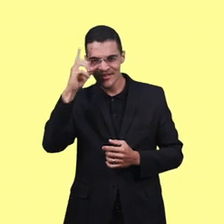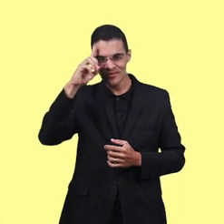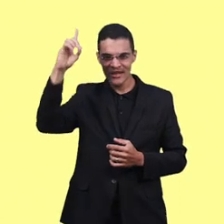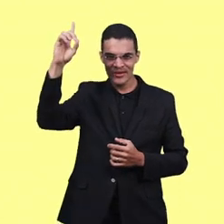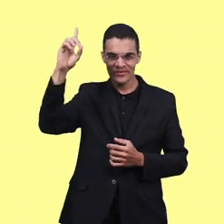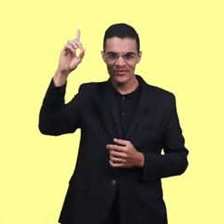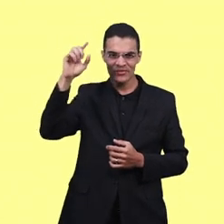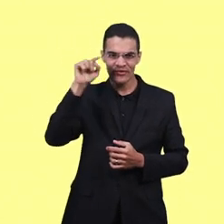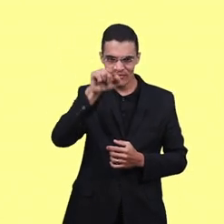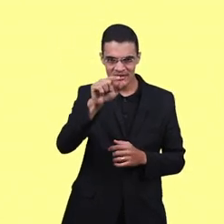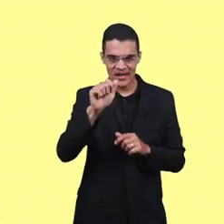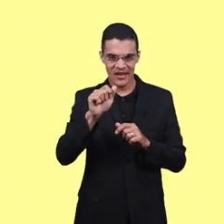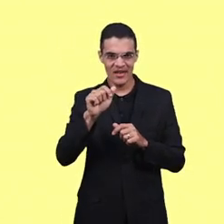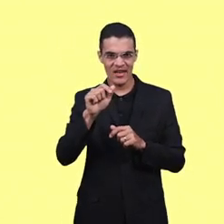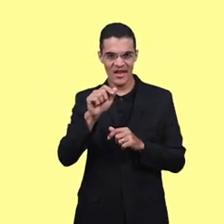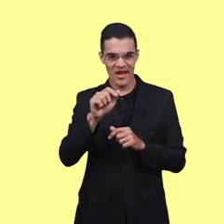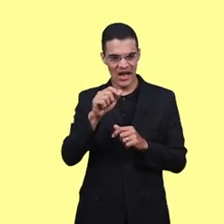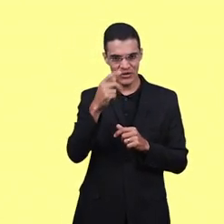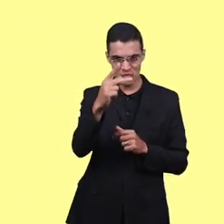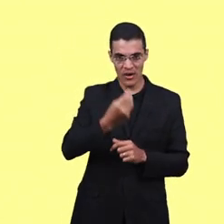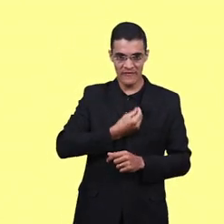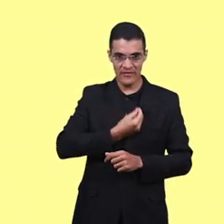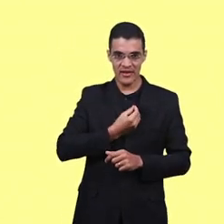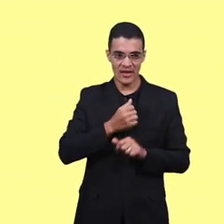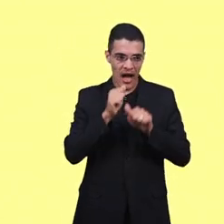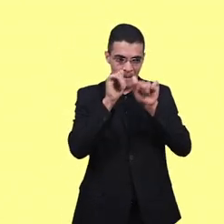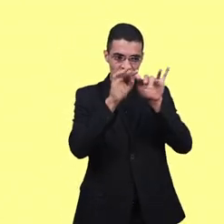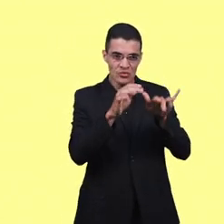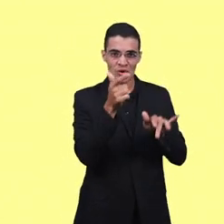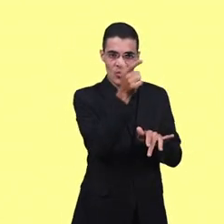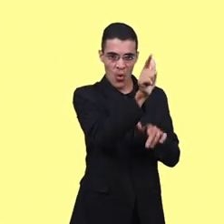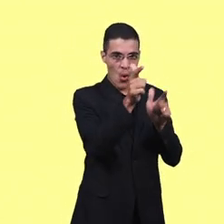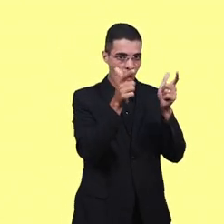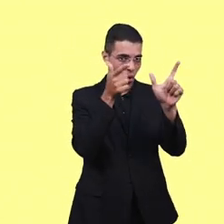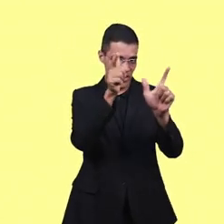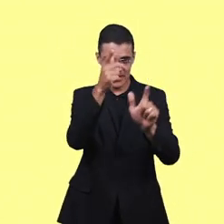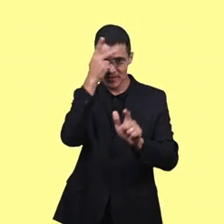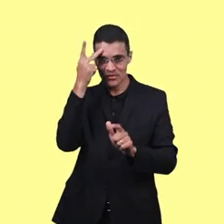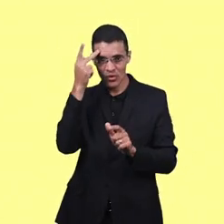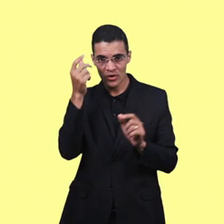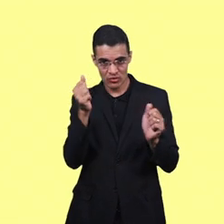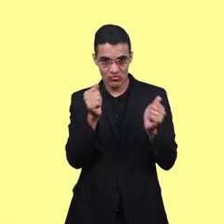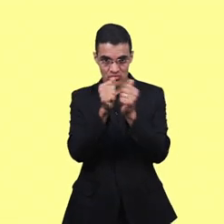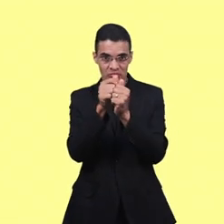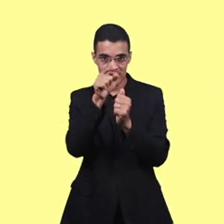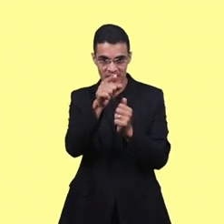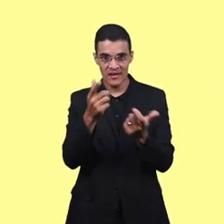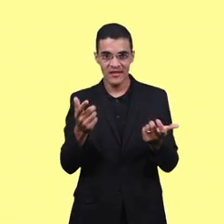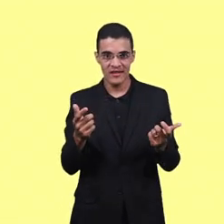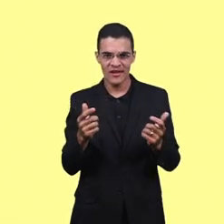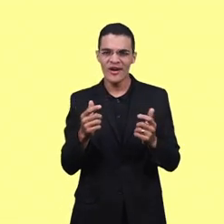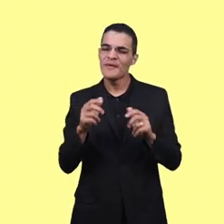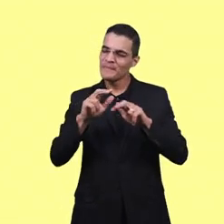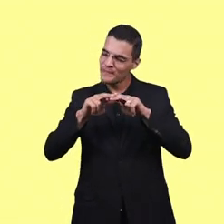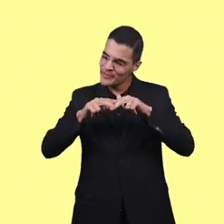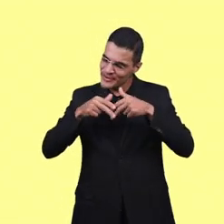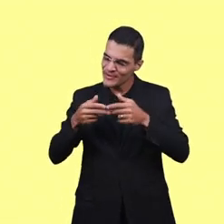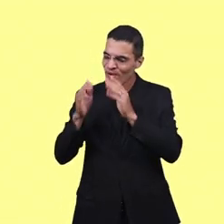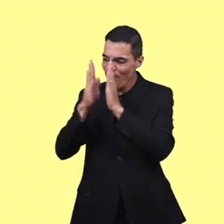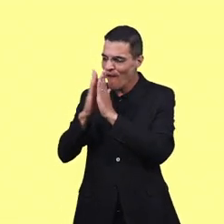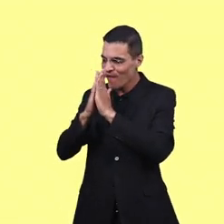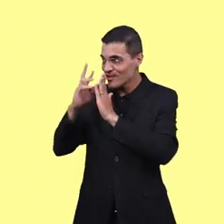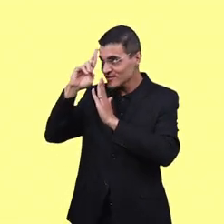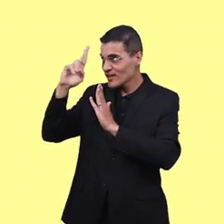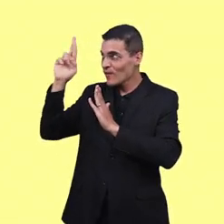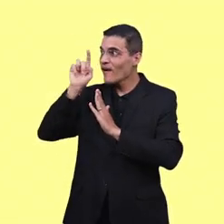Tem sido uma bênção para os que estão ao seu redor? Ore a Deus e Ele te